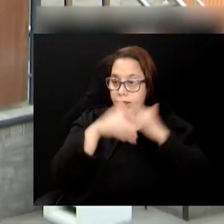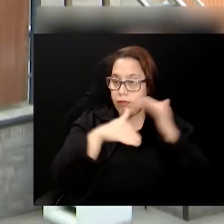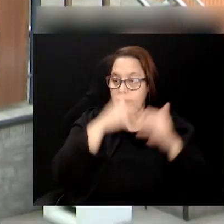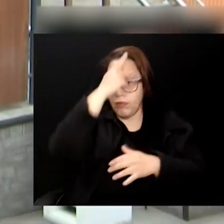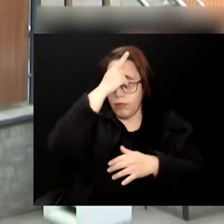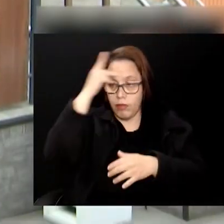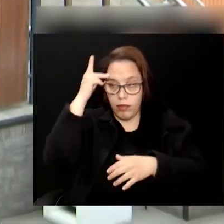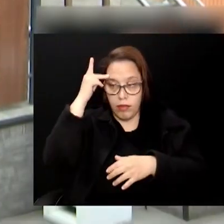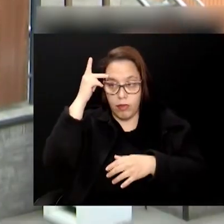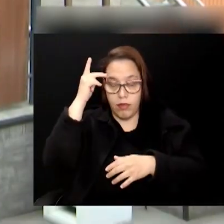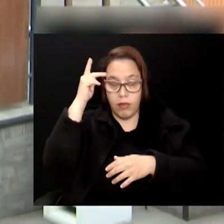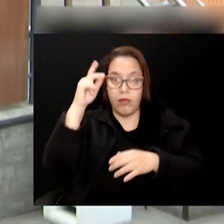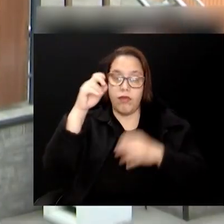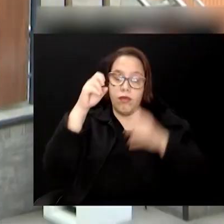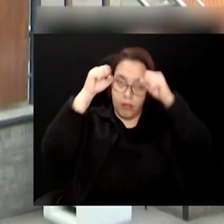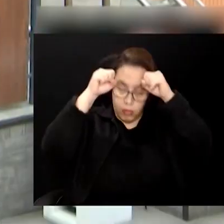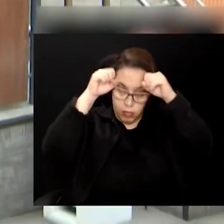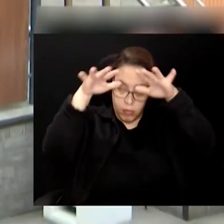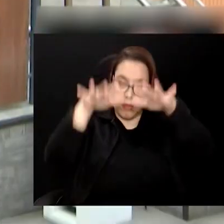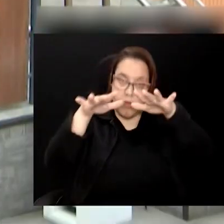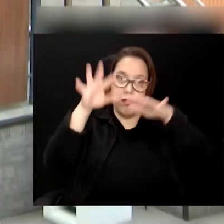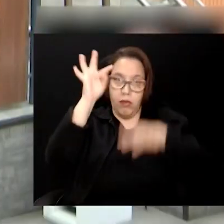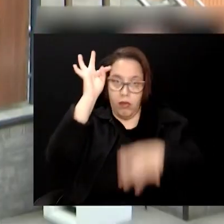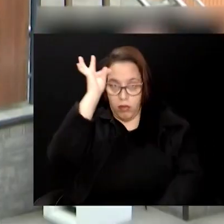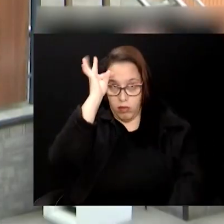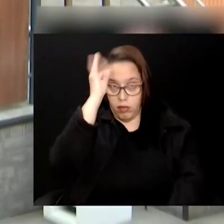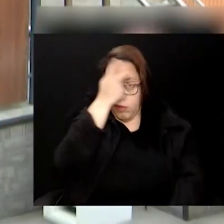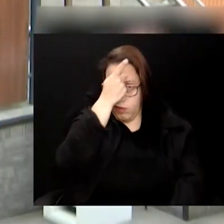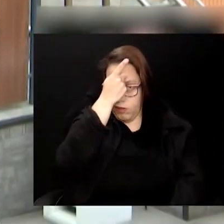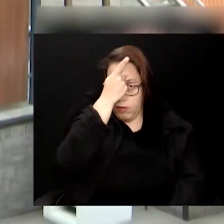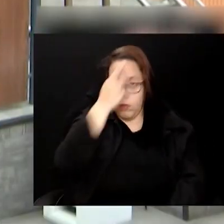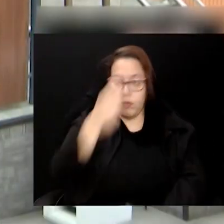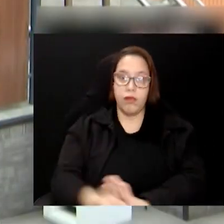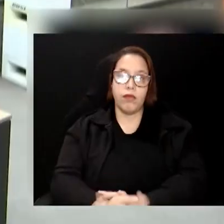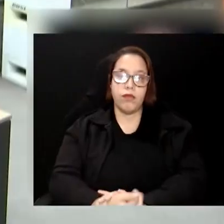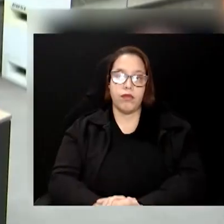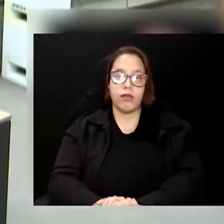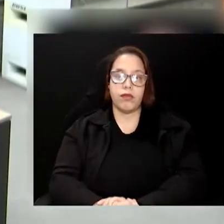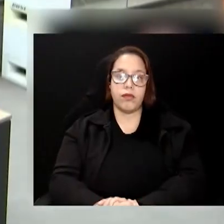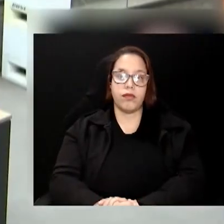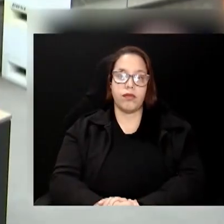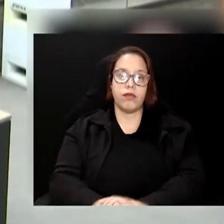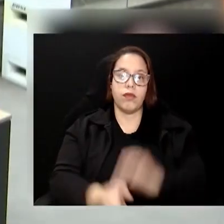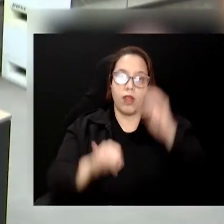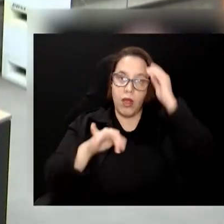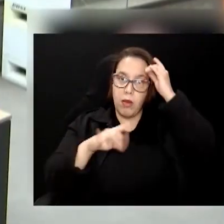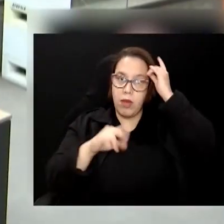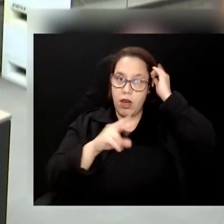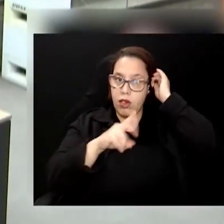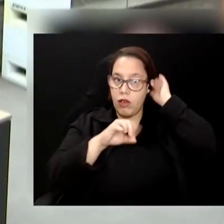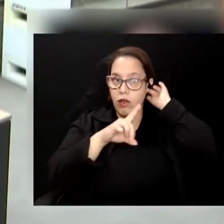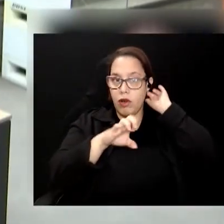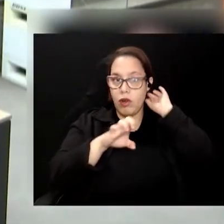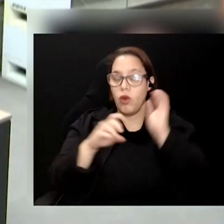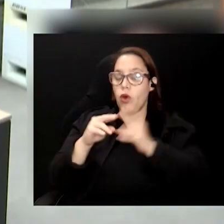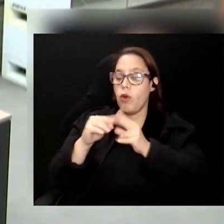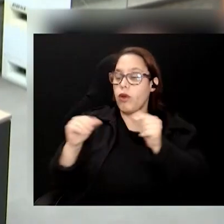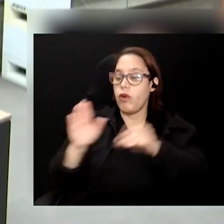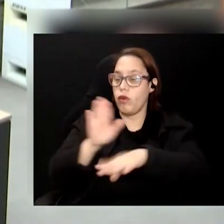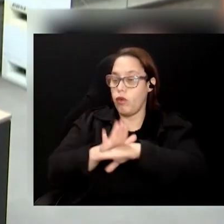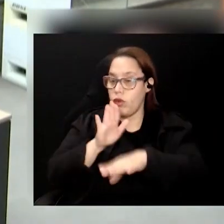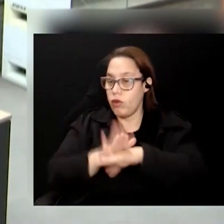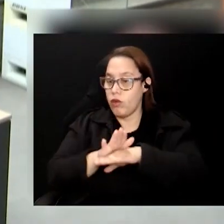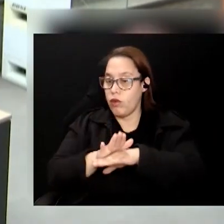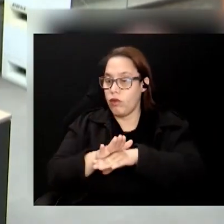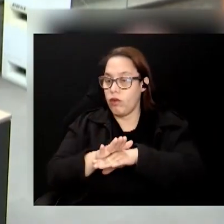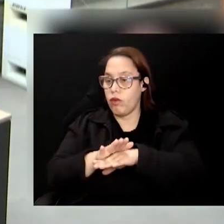do espectro autista e transtorno do déficit de atenção com hiperatividade. Minerais que ajudam muito para a síndrome de TEA